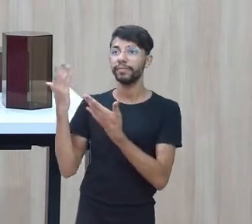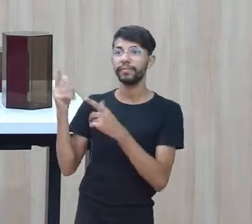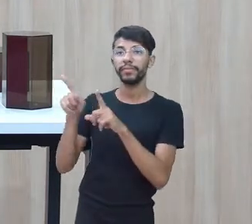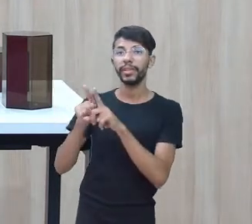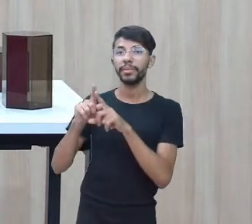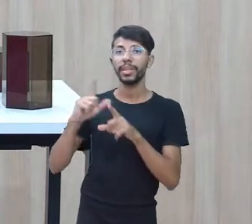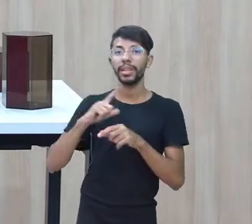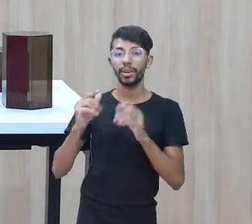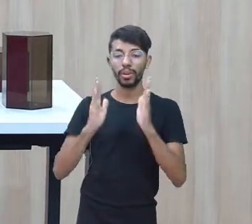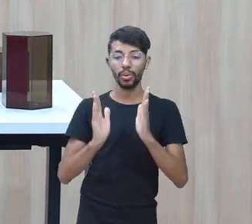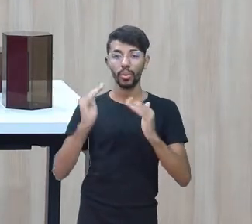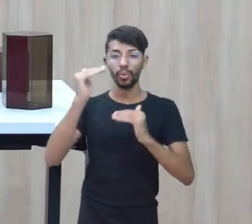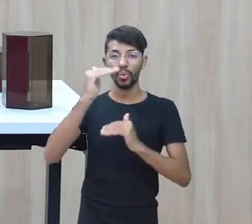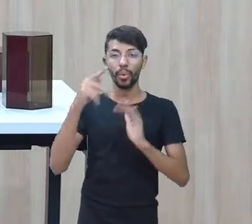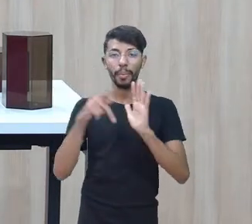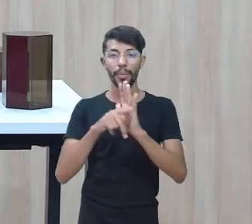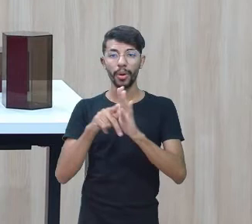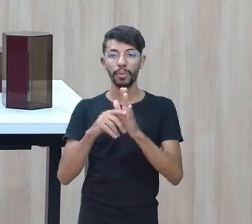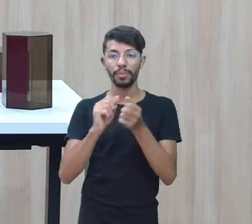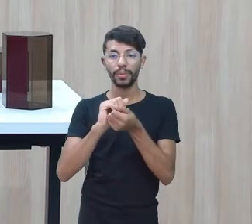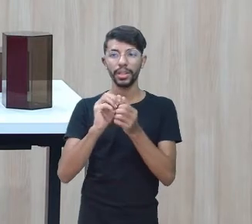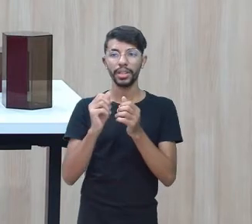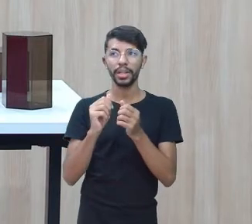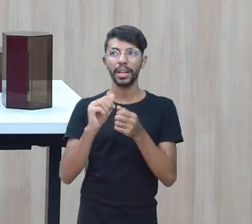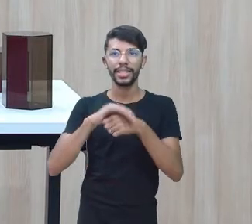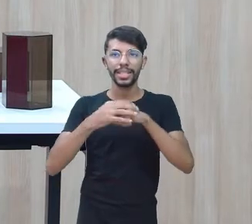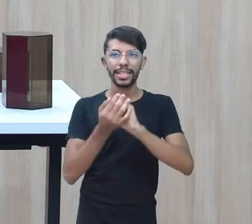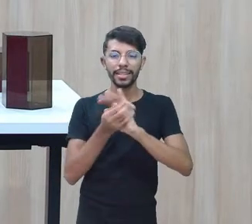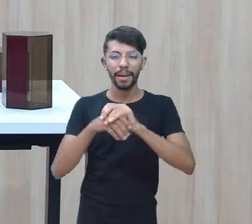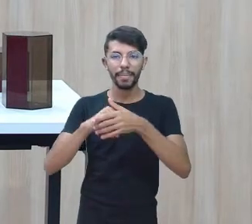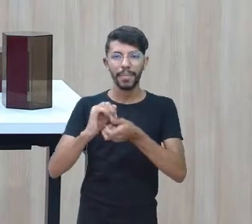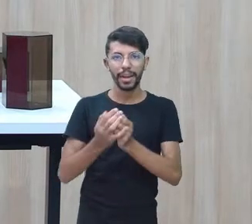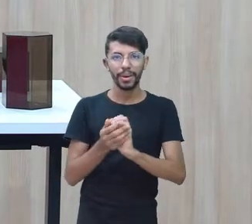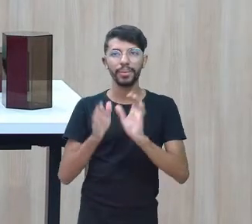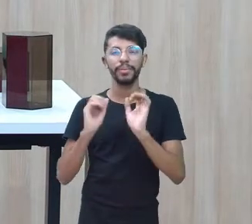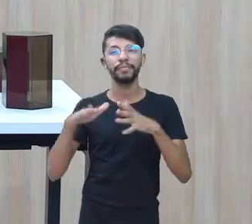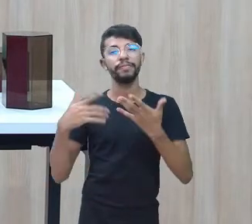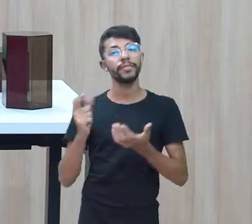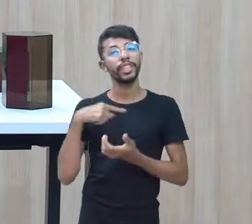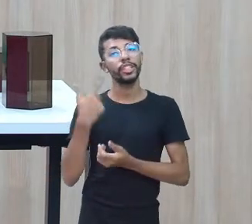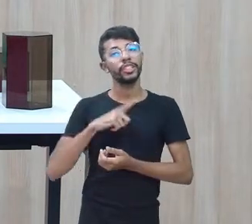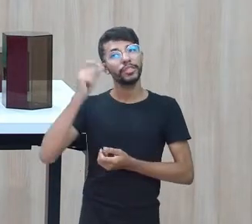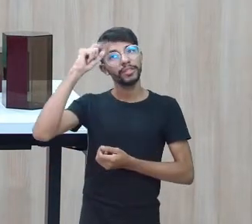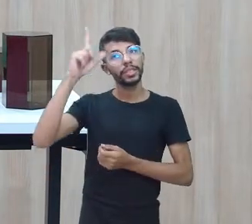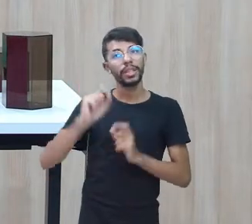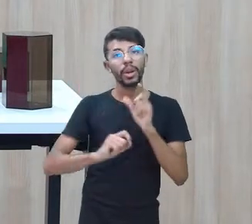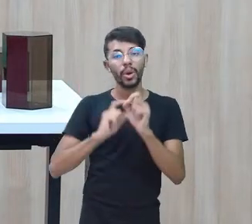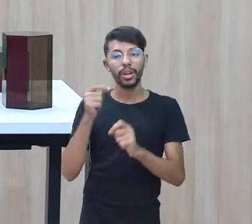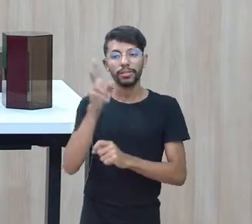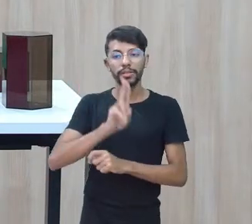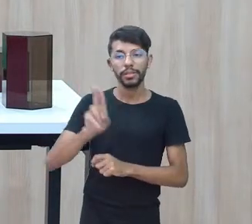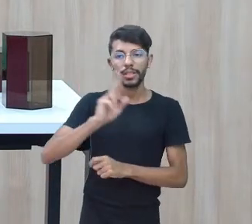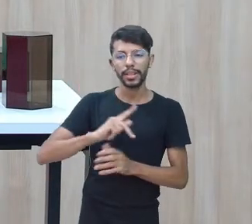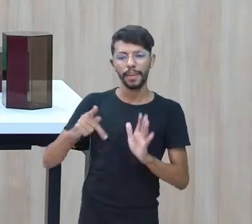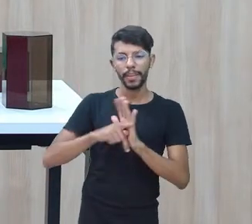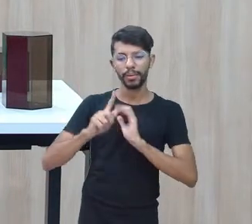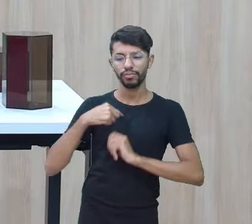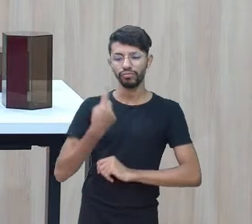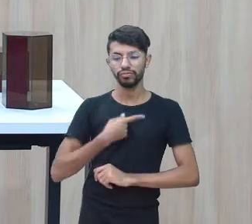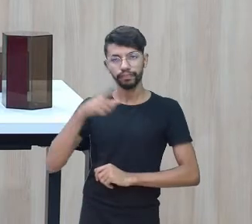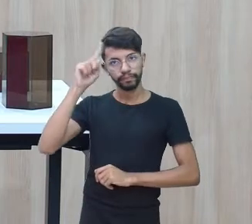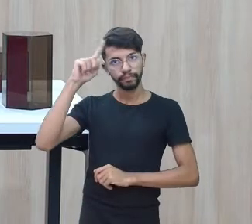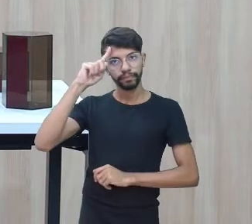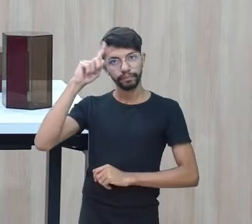em caixa. Então, a gente tem essa ideia de utilizar essas formas no nosso dia a dia e, às vezes, nem